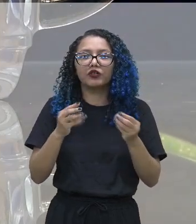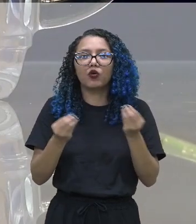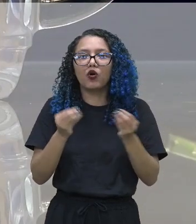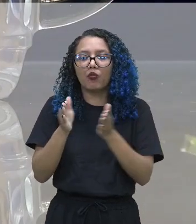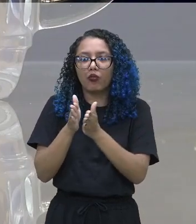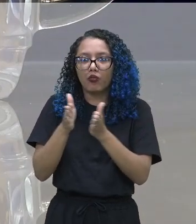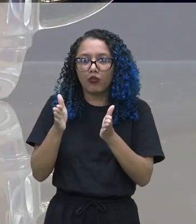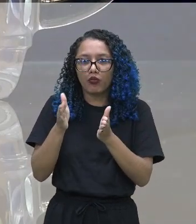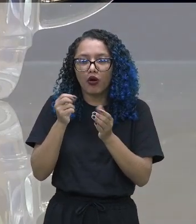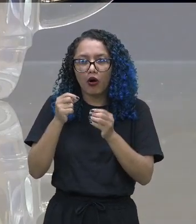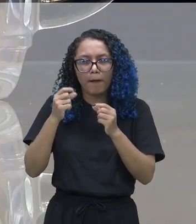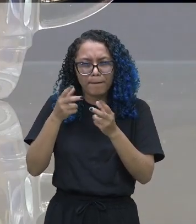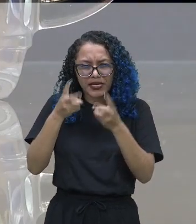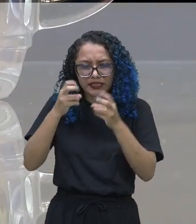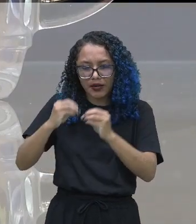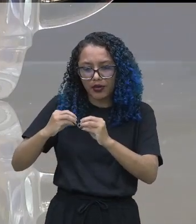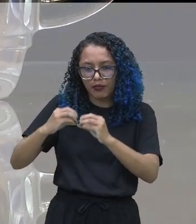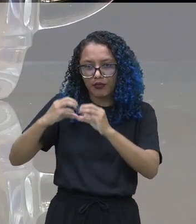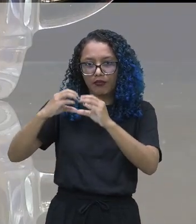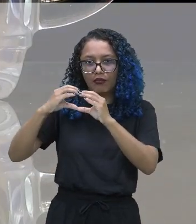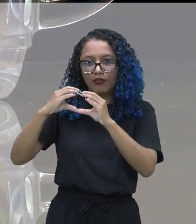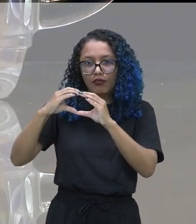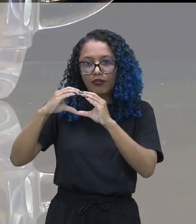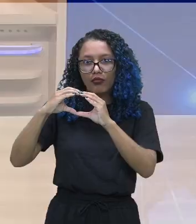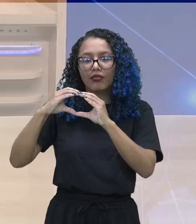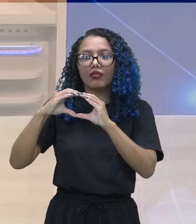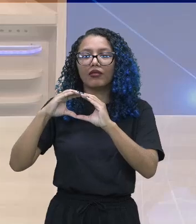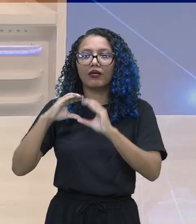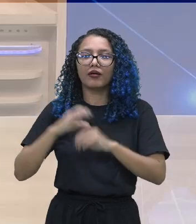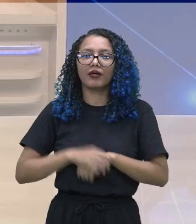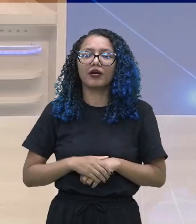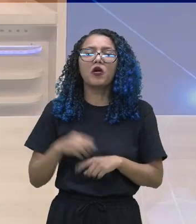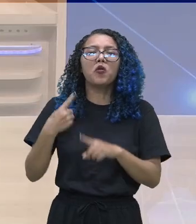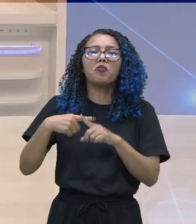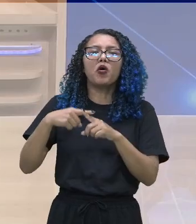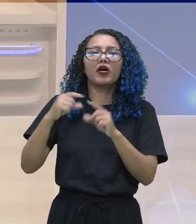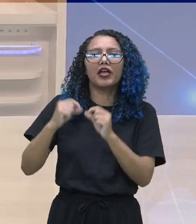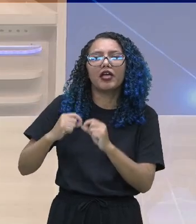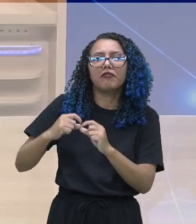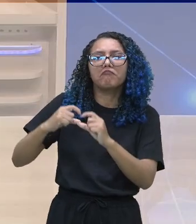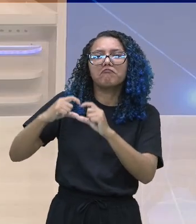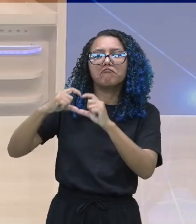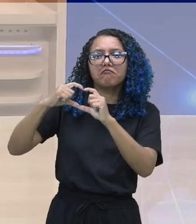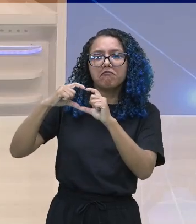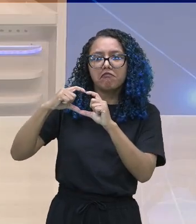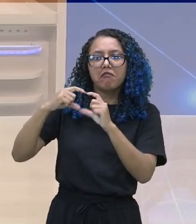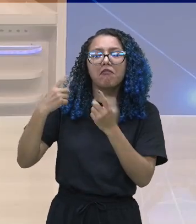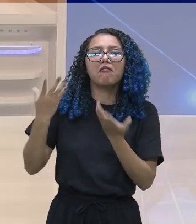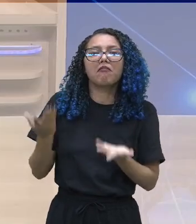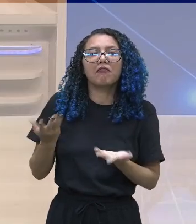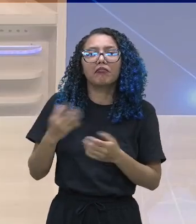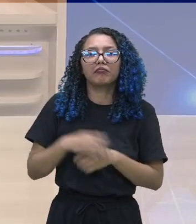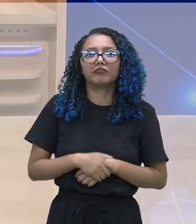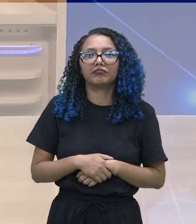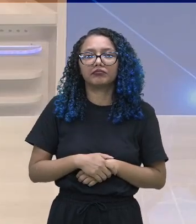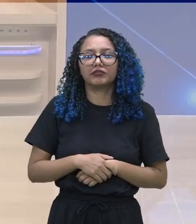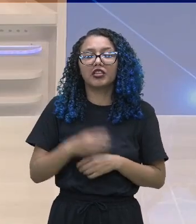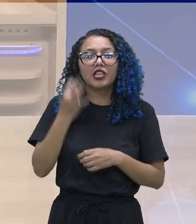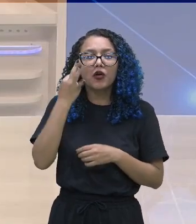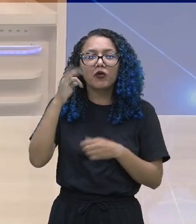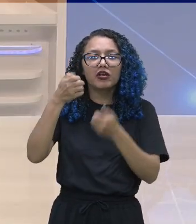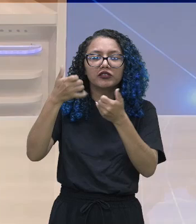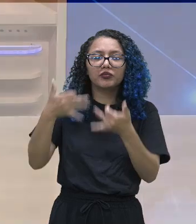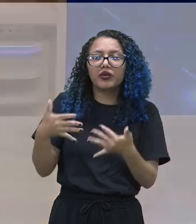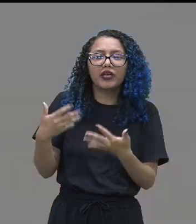verificar que o ovo ficou maior. E aí a gente quer saber de vocês, por que o ovo ficou maior e qual é o fenômeno que vai explicar para a gente